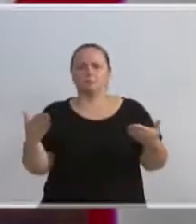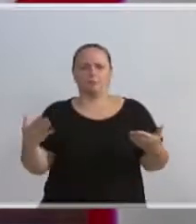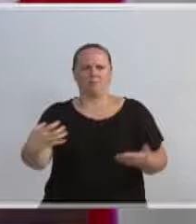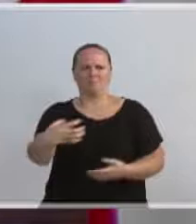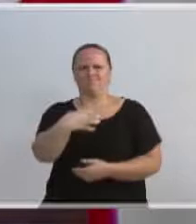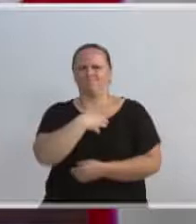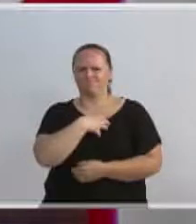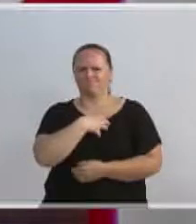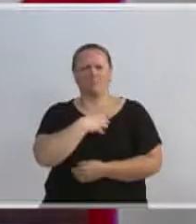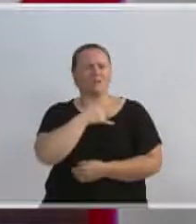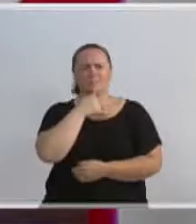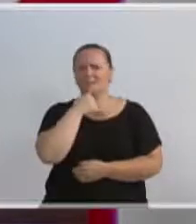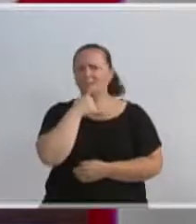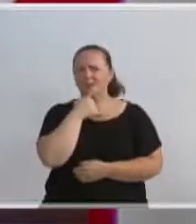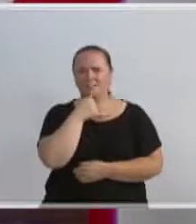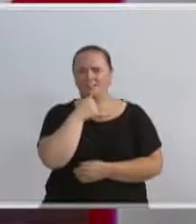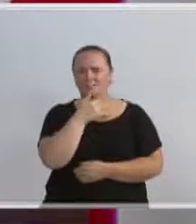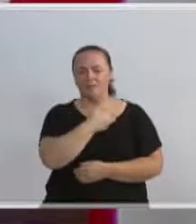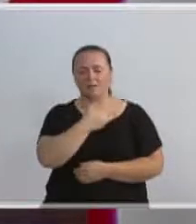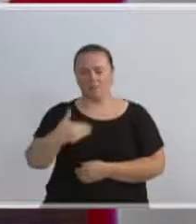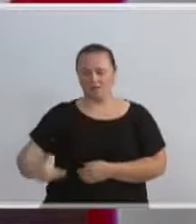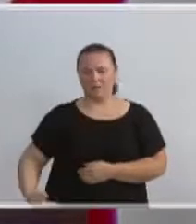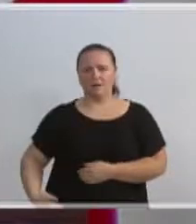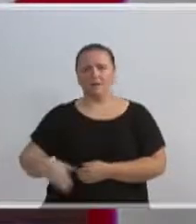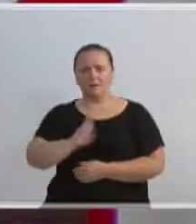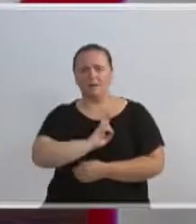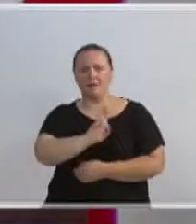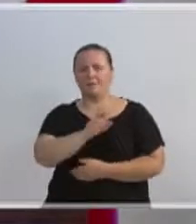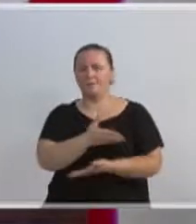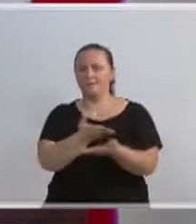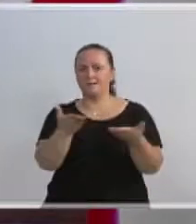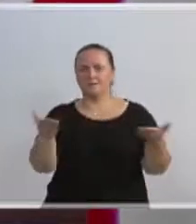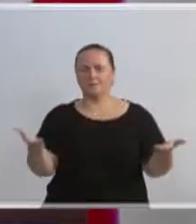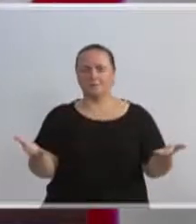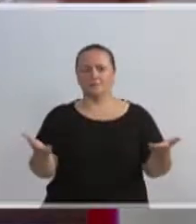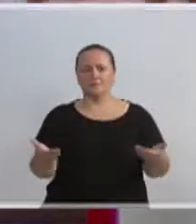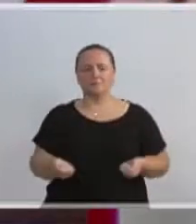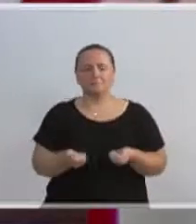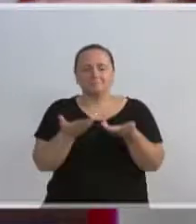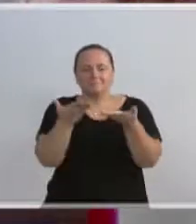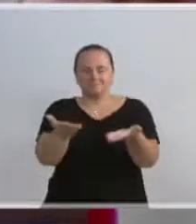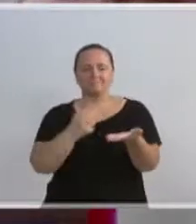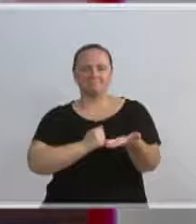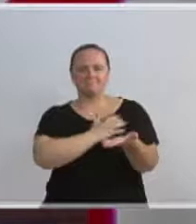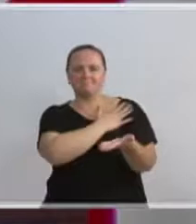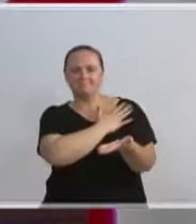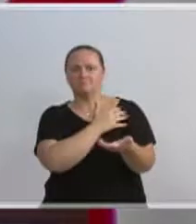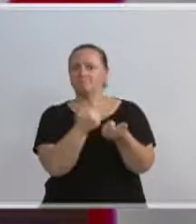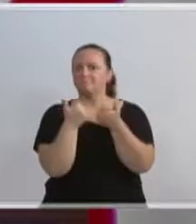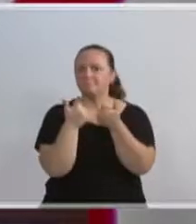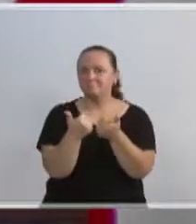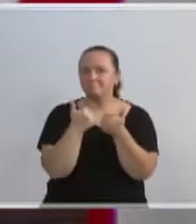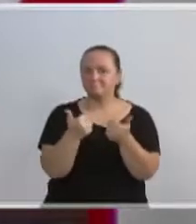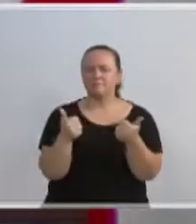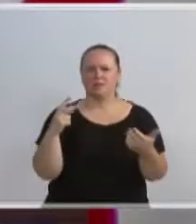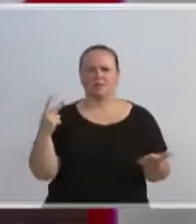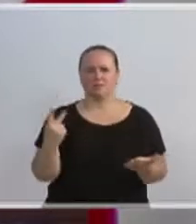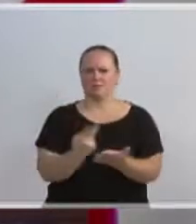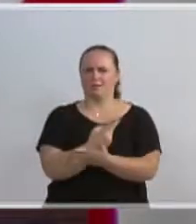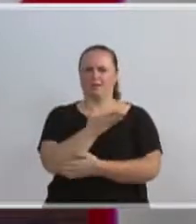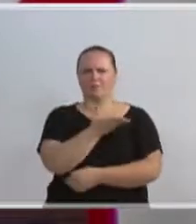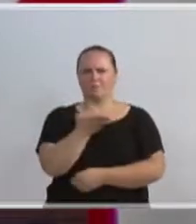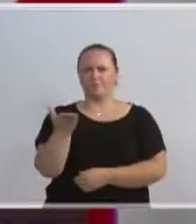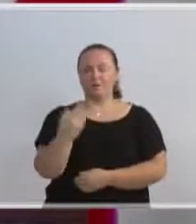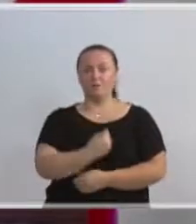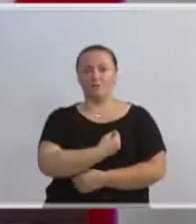forte disse que se o time tivesse atendido ao seu pedido que fez algum tempo para retirada da